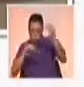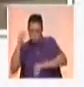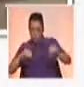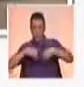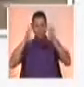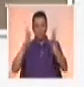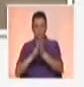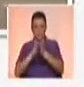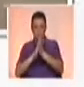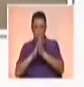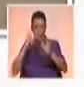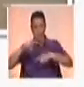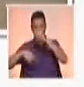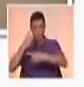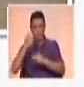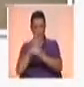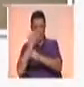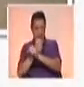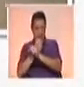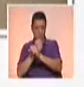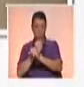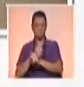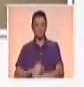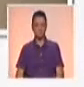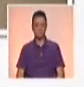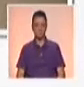estudos para cenários e outros trabalhos gráficos.